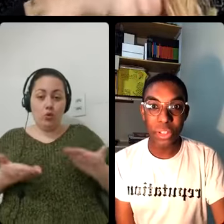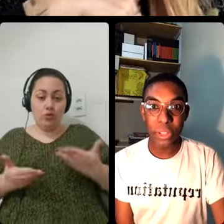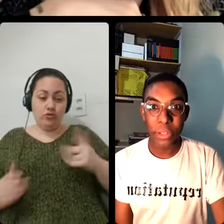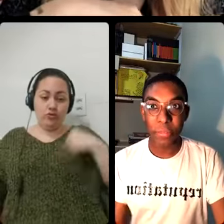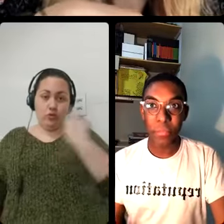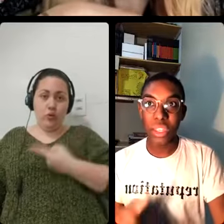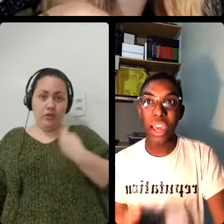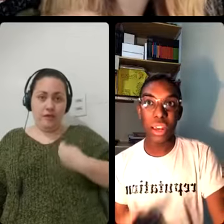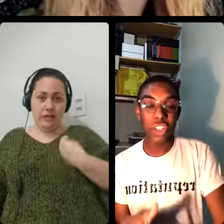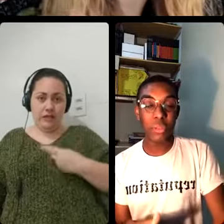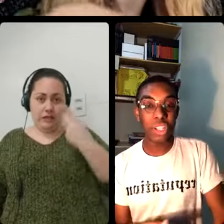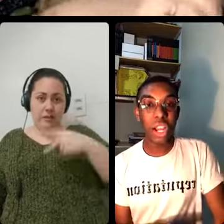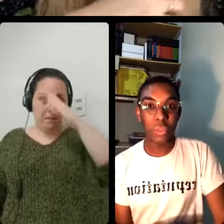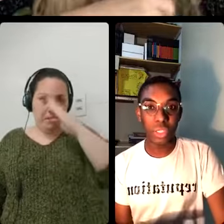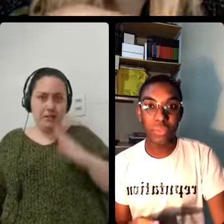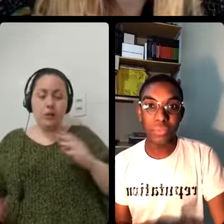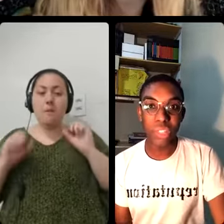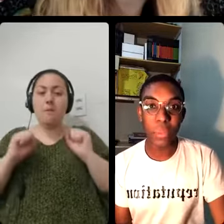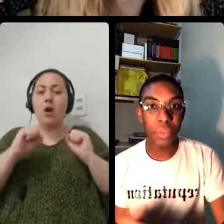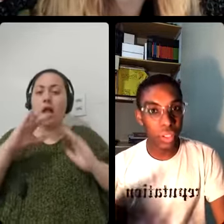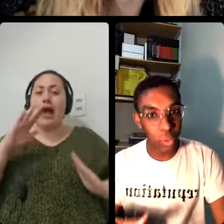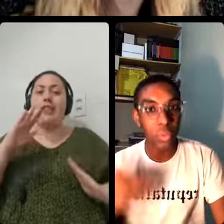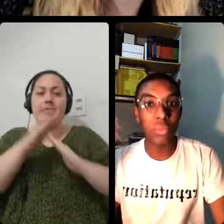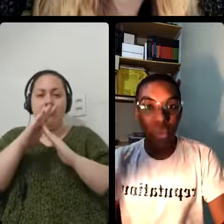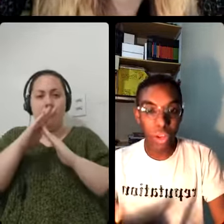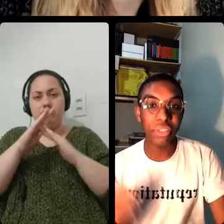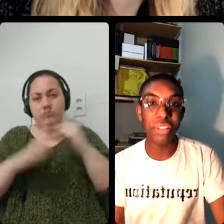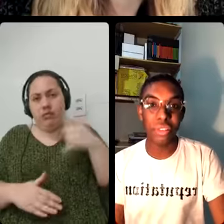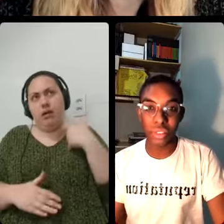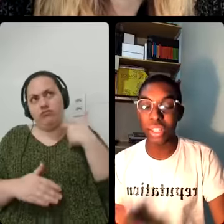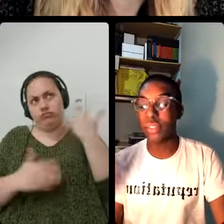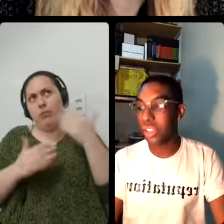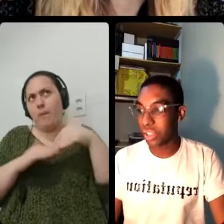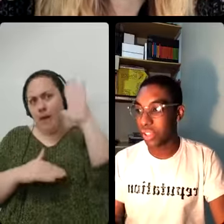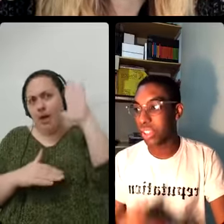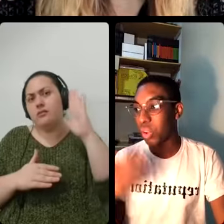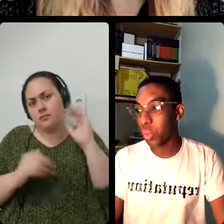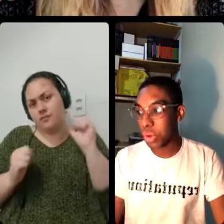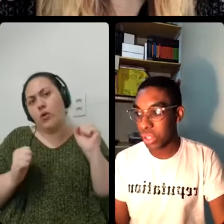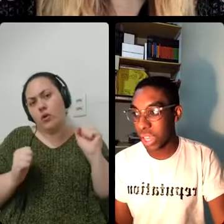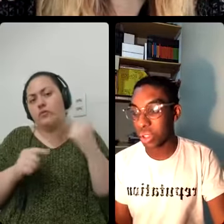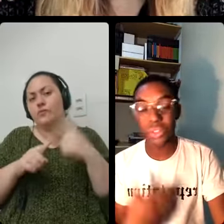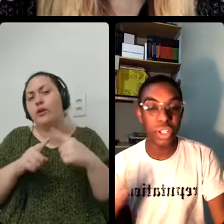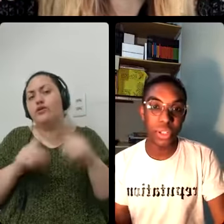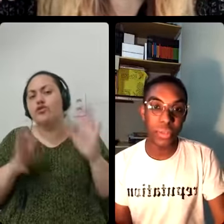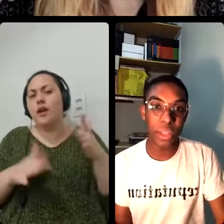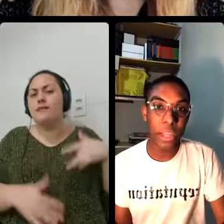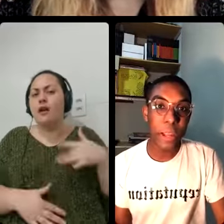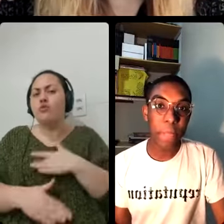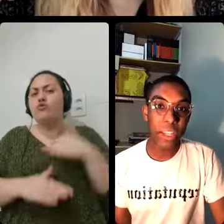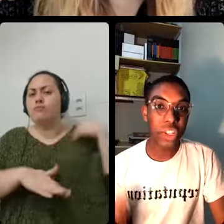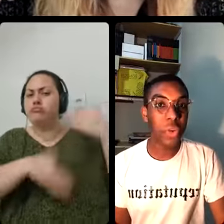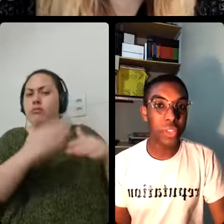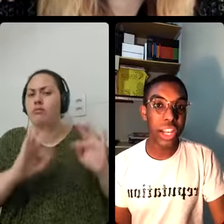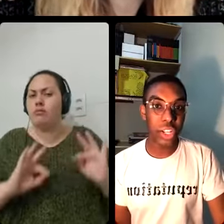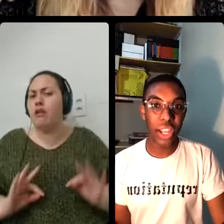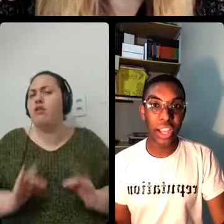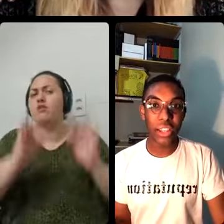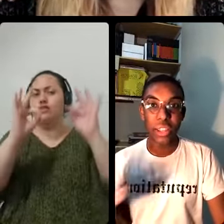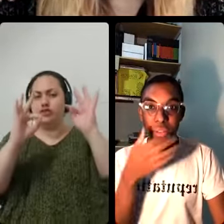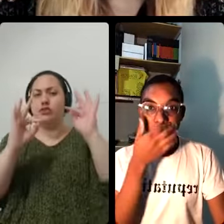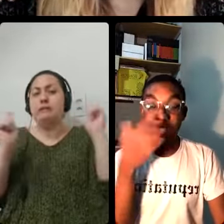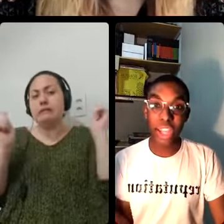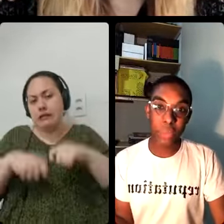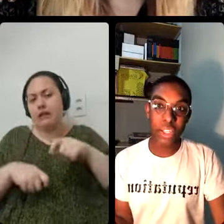Brasil que é relativamente alta, né? Porque com o avanço da saúde, das tecnologias, enfim, a gente consegue